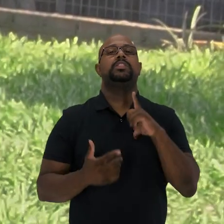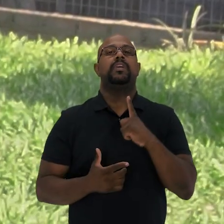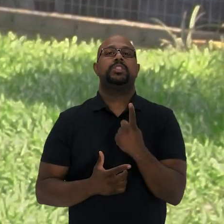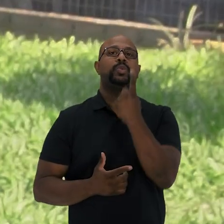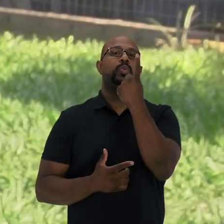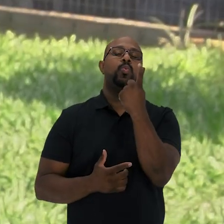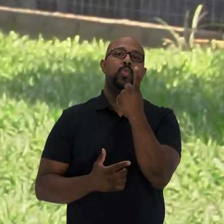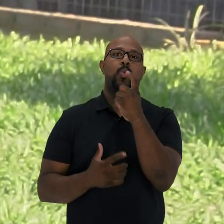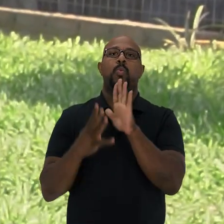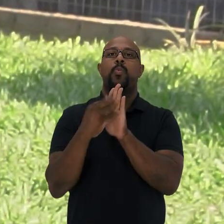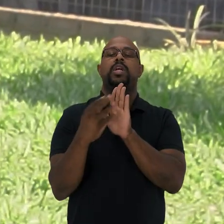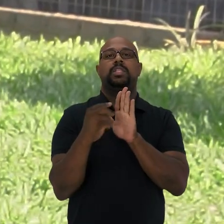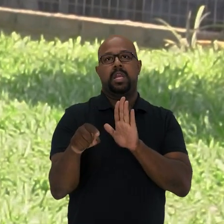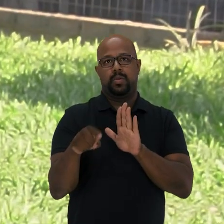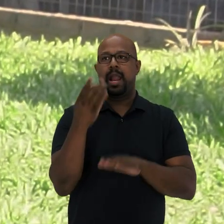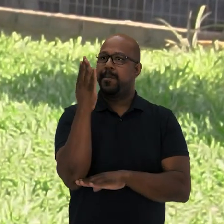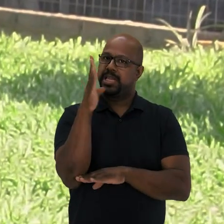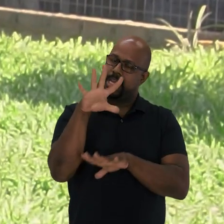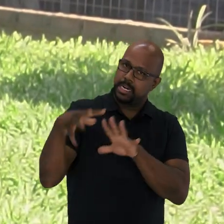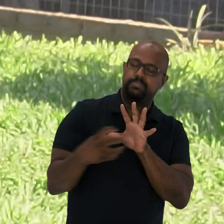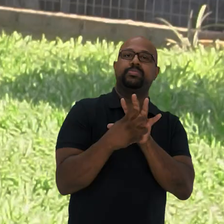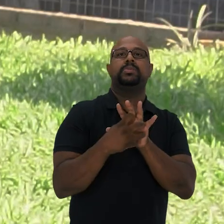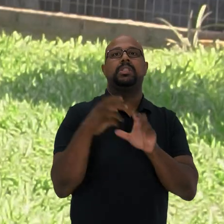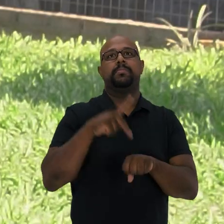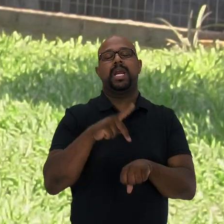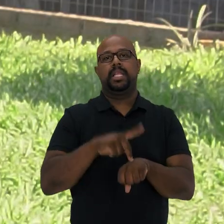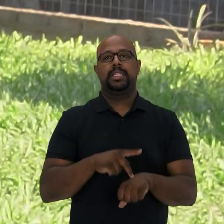um exemplar da madeira petrificada.